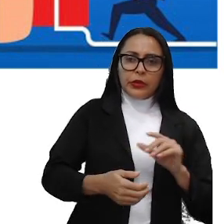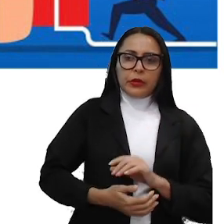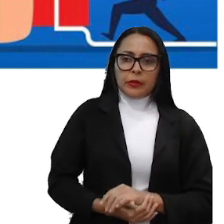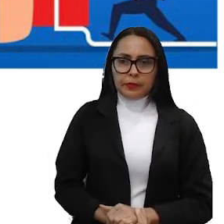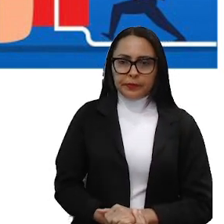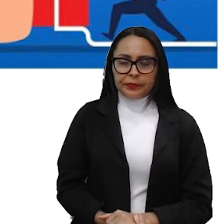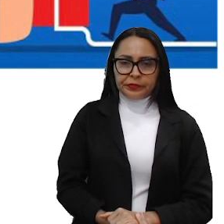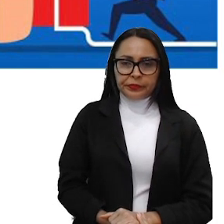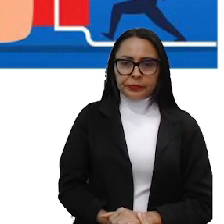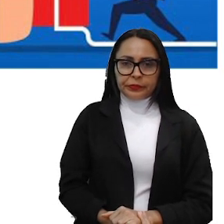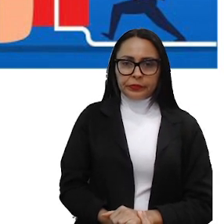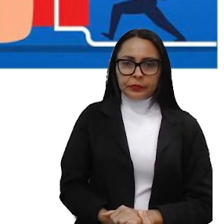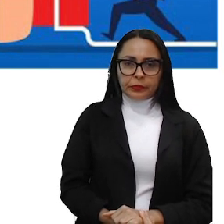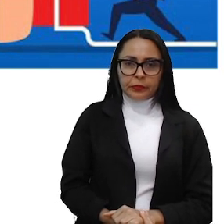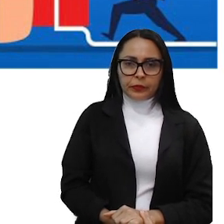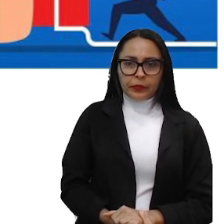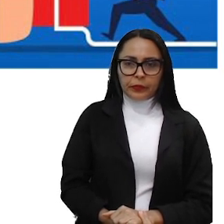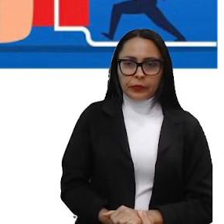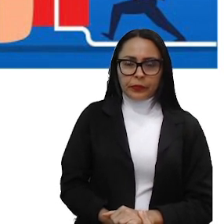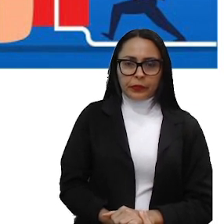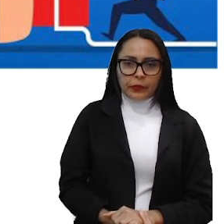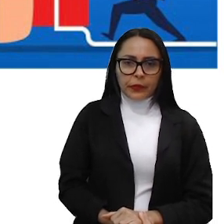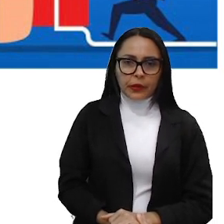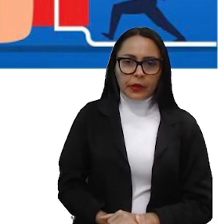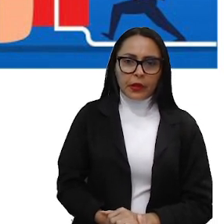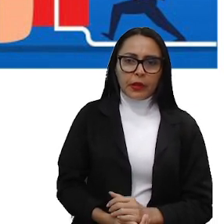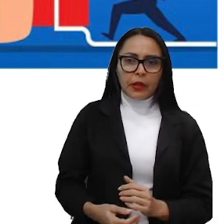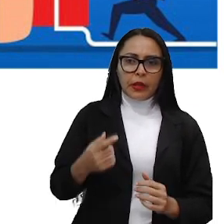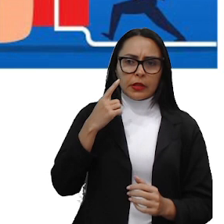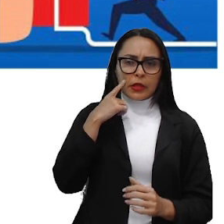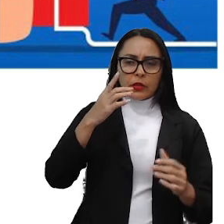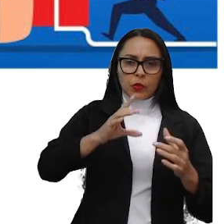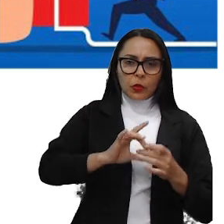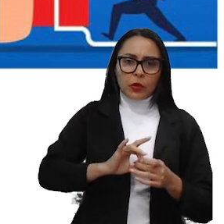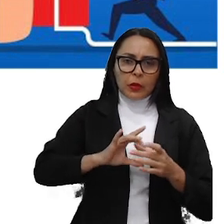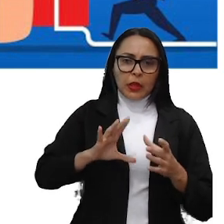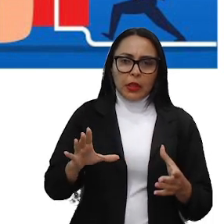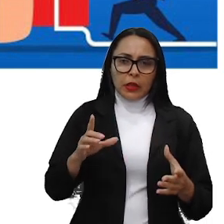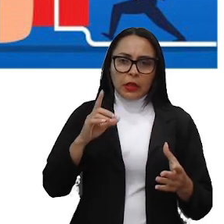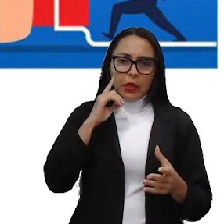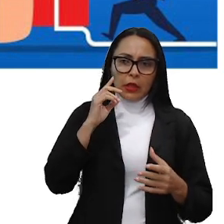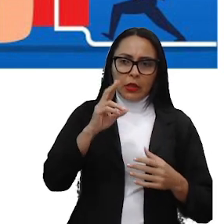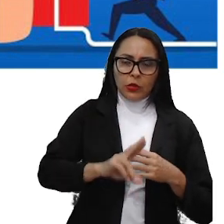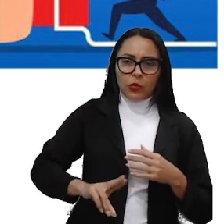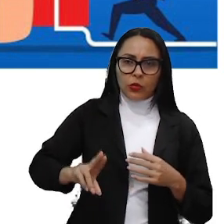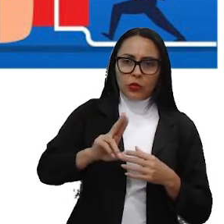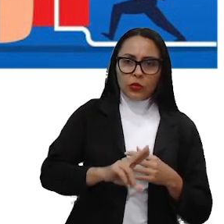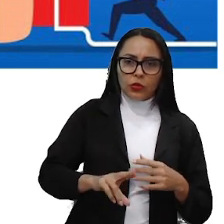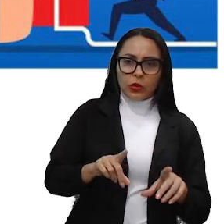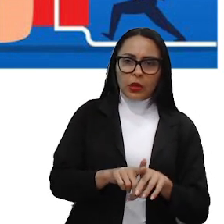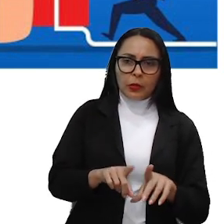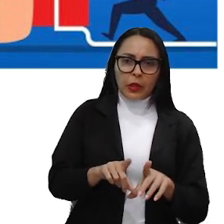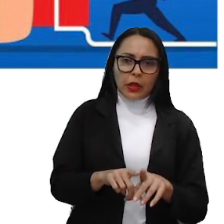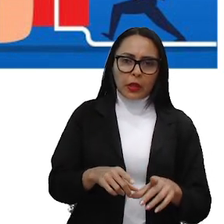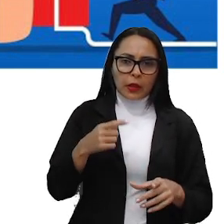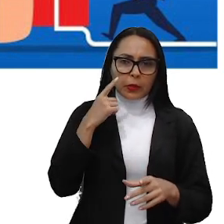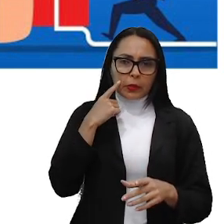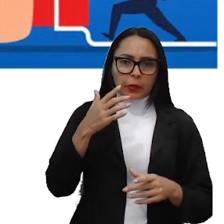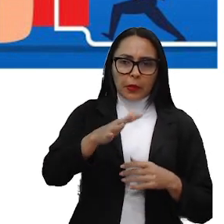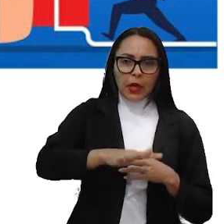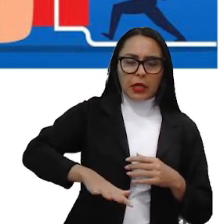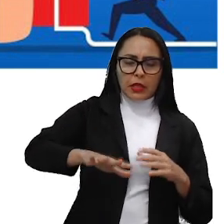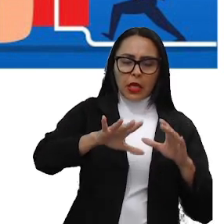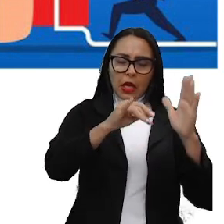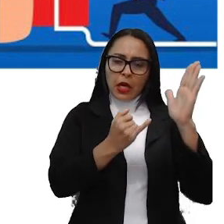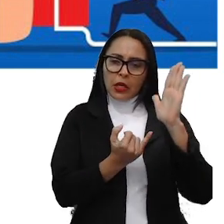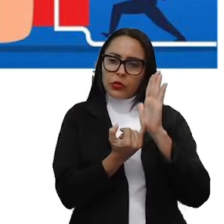dos custos logísticos. Assim sendo, essa disponibilidade do uso desses modais, comumente relacionada à